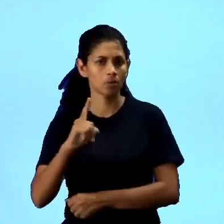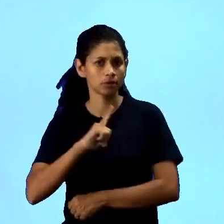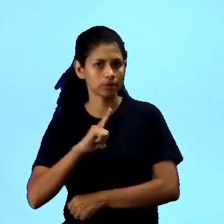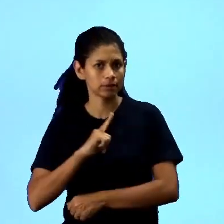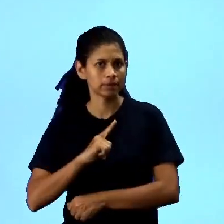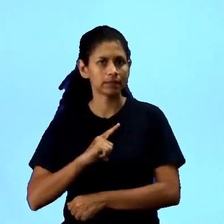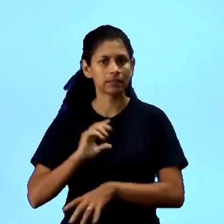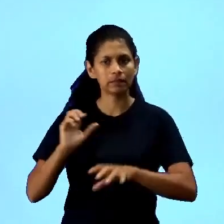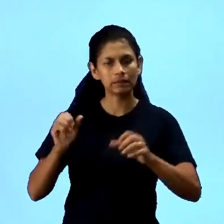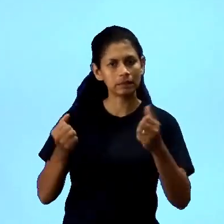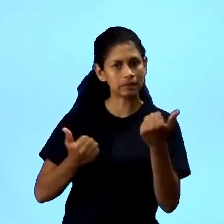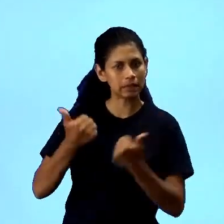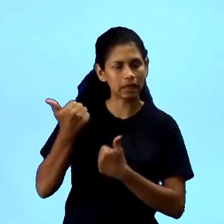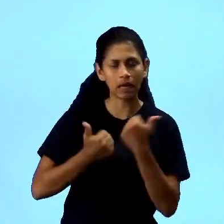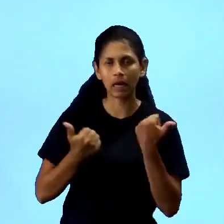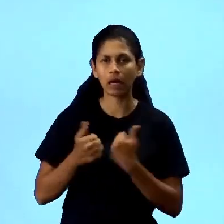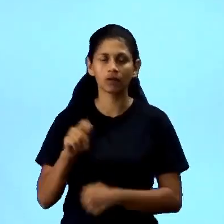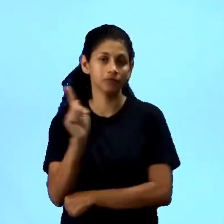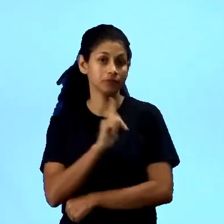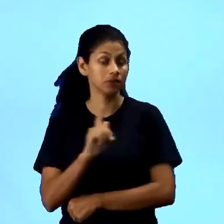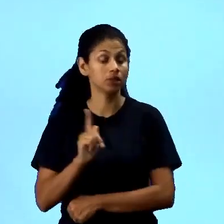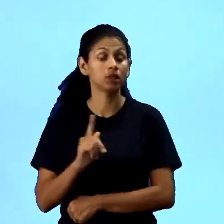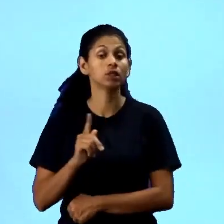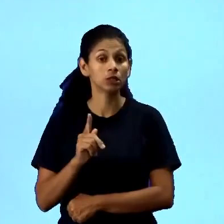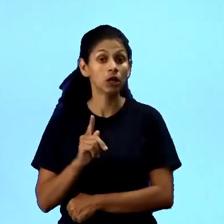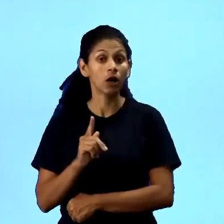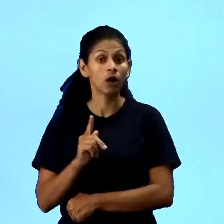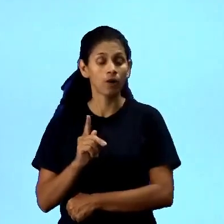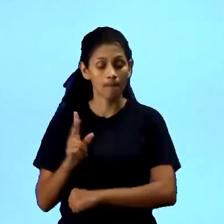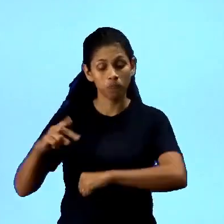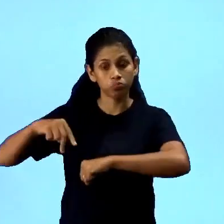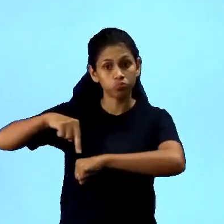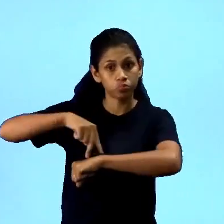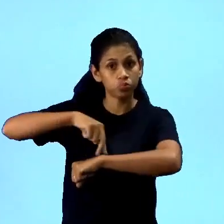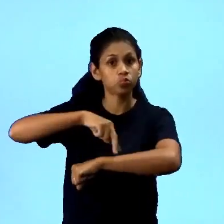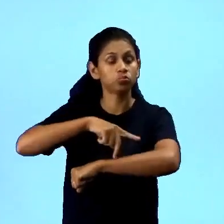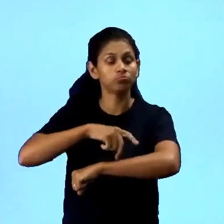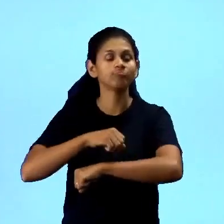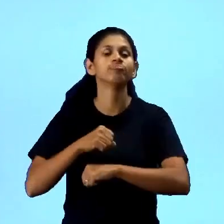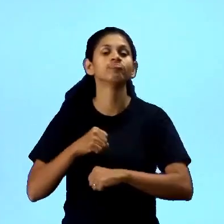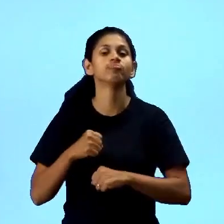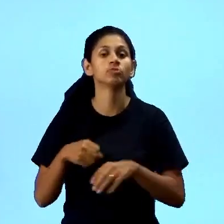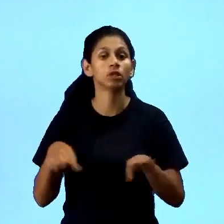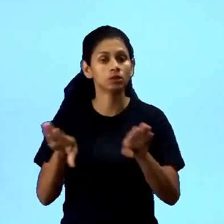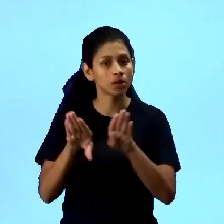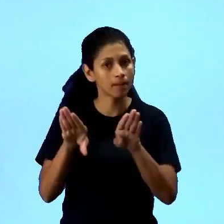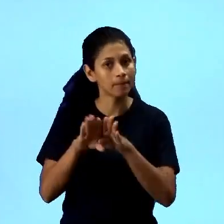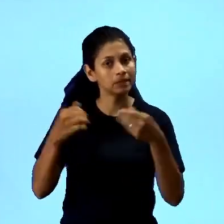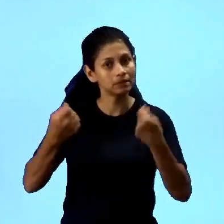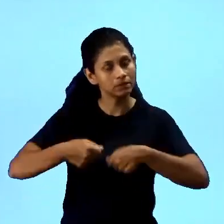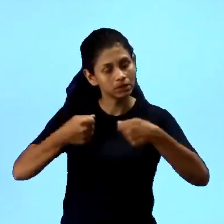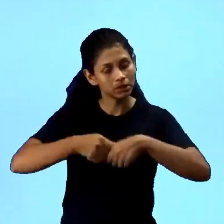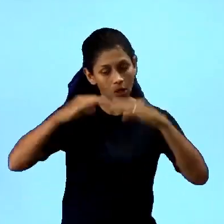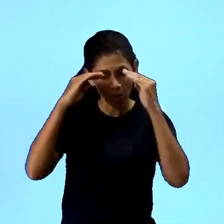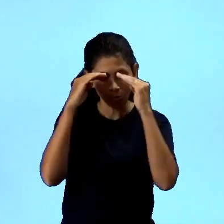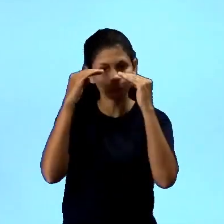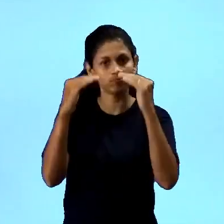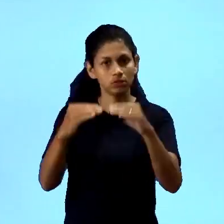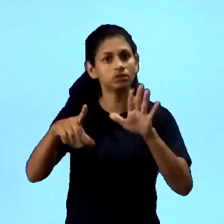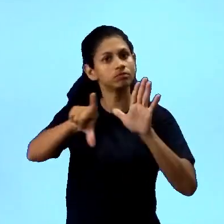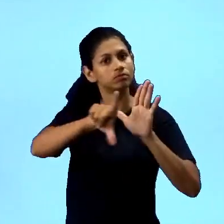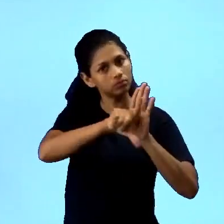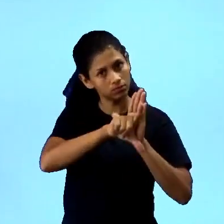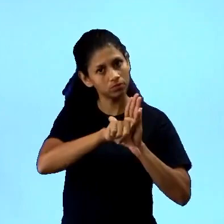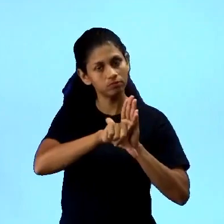254. Então, você que é pedestre, você também tem de obedecer às leis. Nós que somos pedestres, temos de obedecer